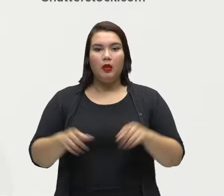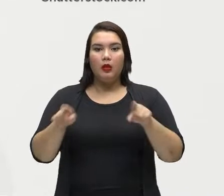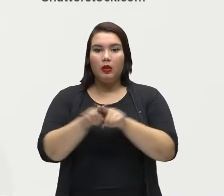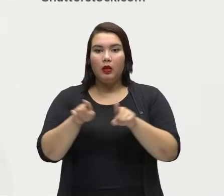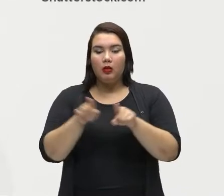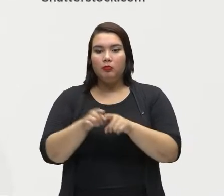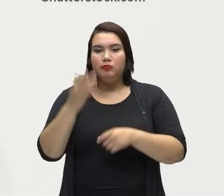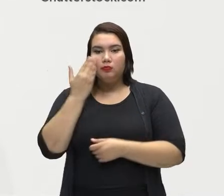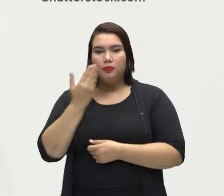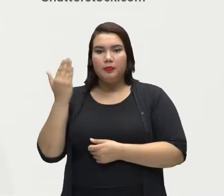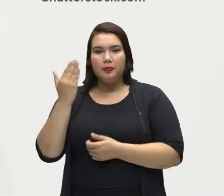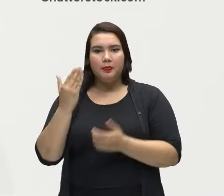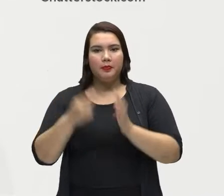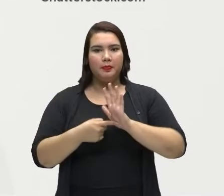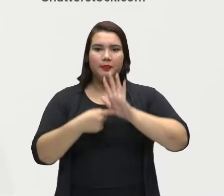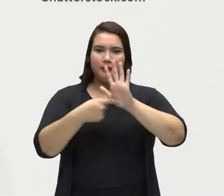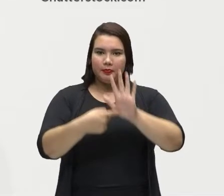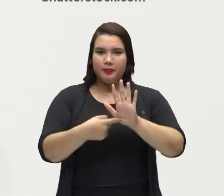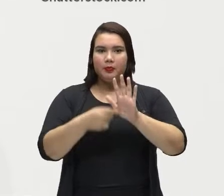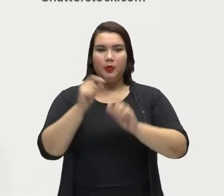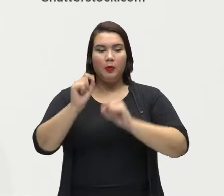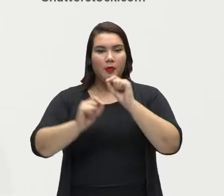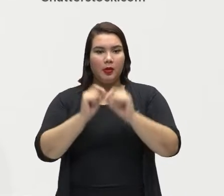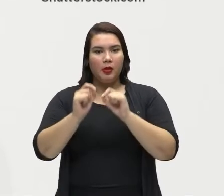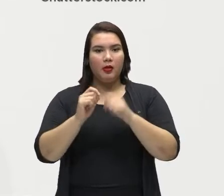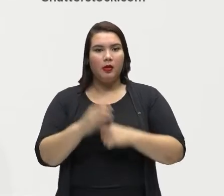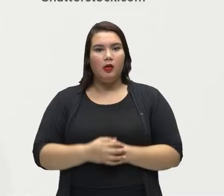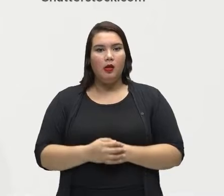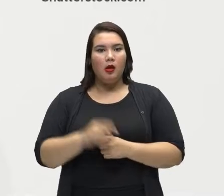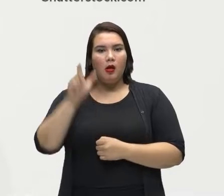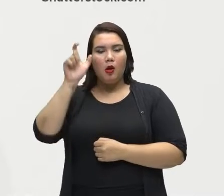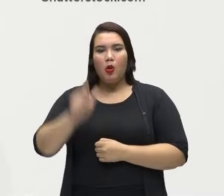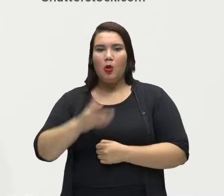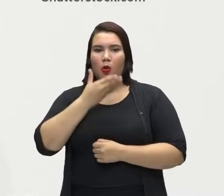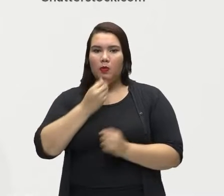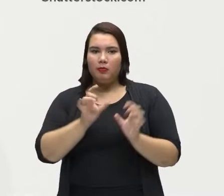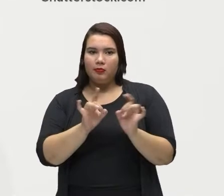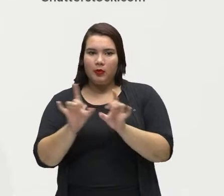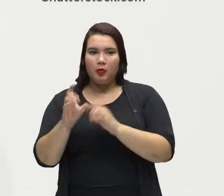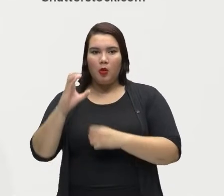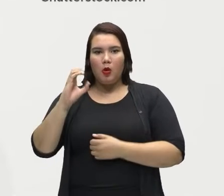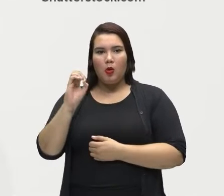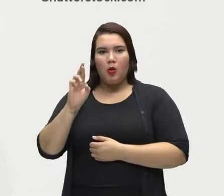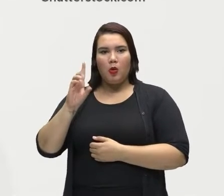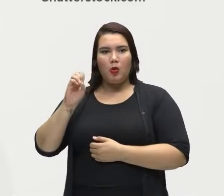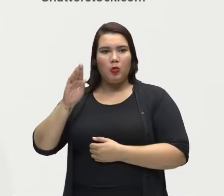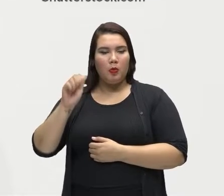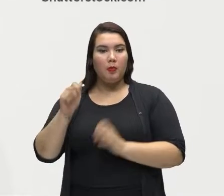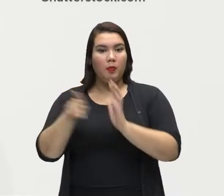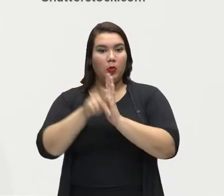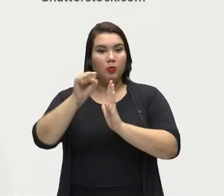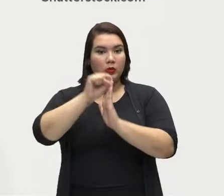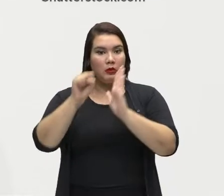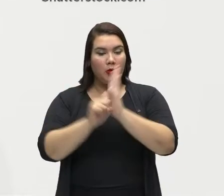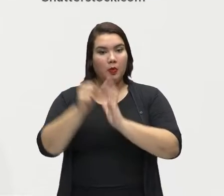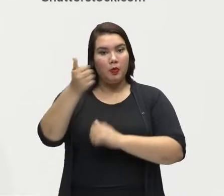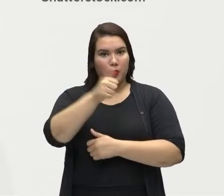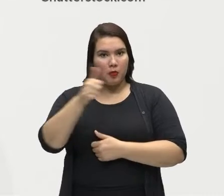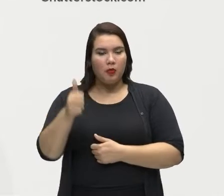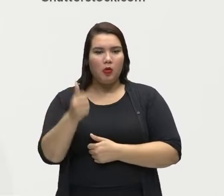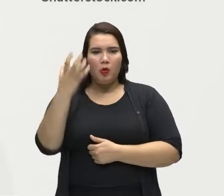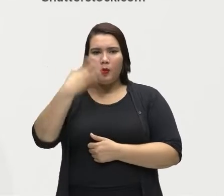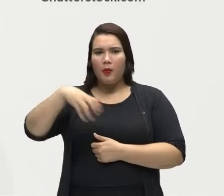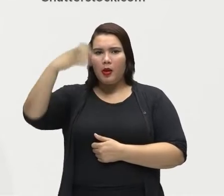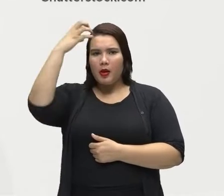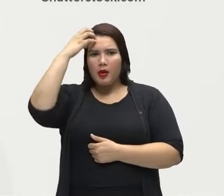comerciantes árabes de Córdoba, chamado Al-Bakri, do século XI, o reino de